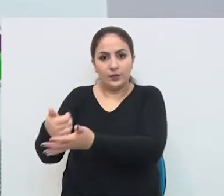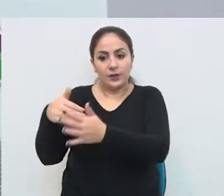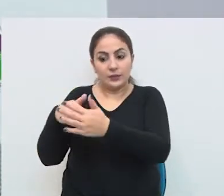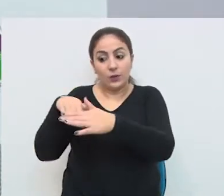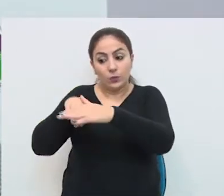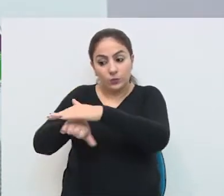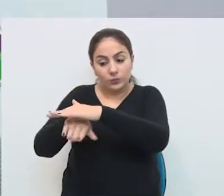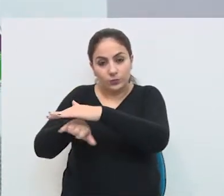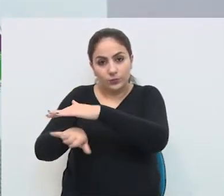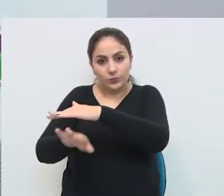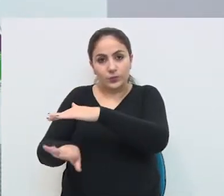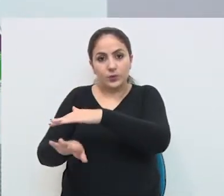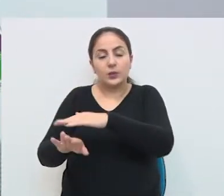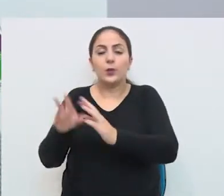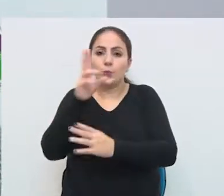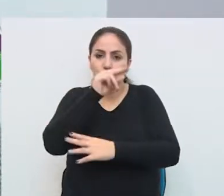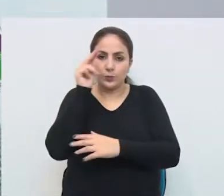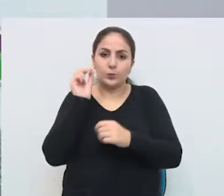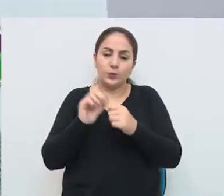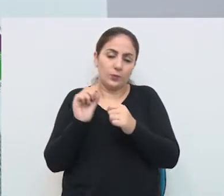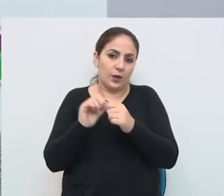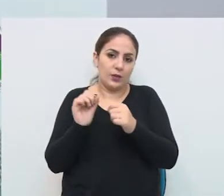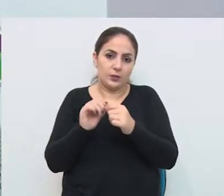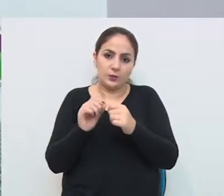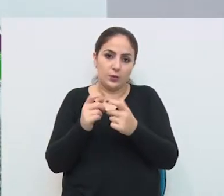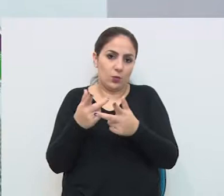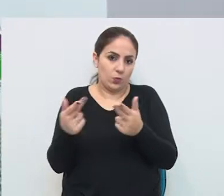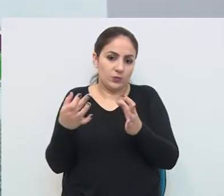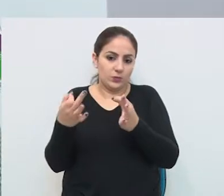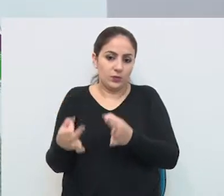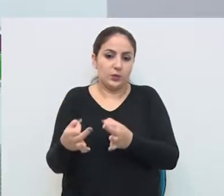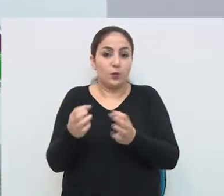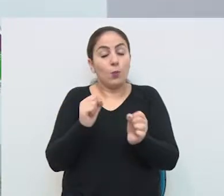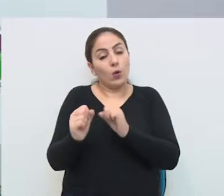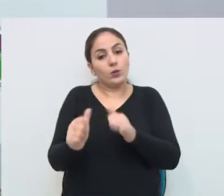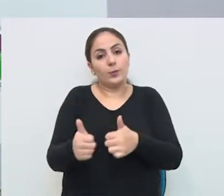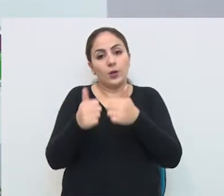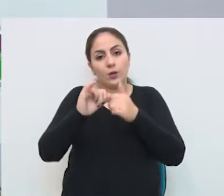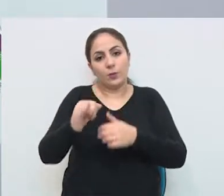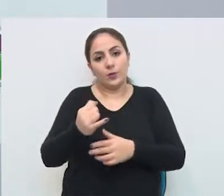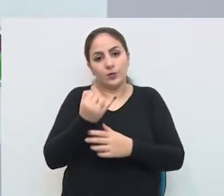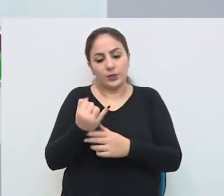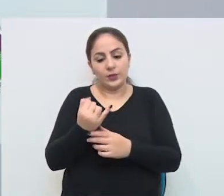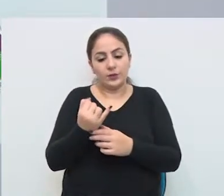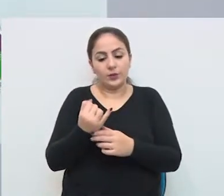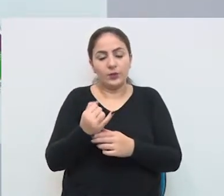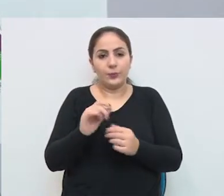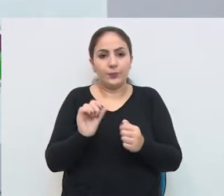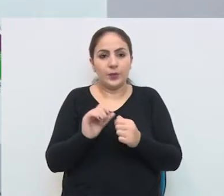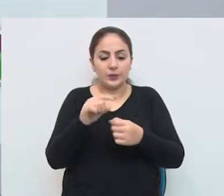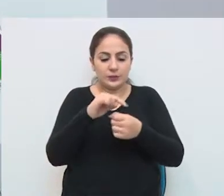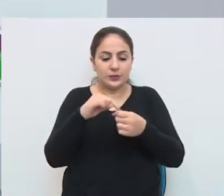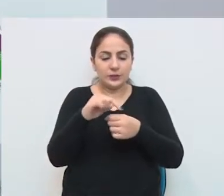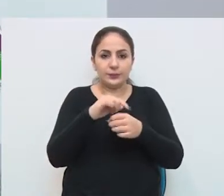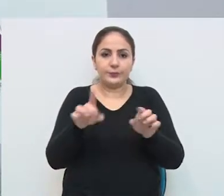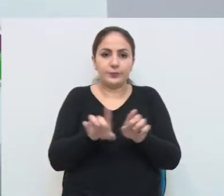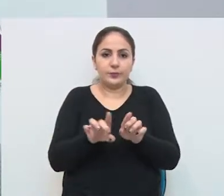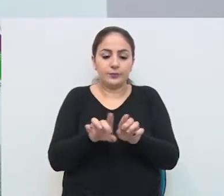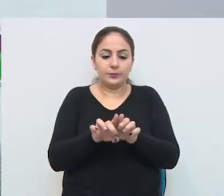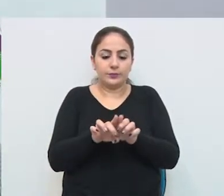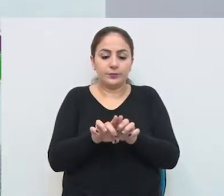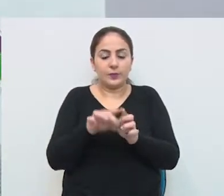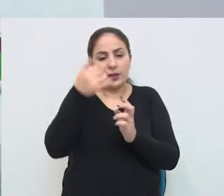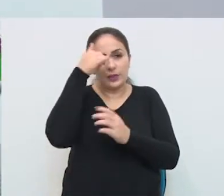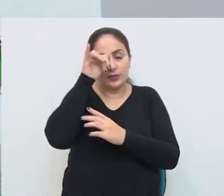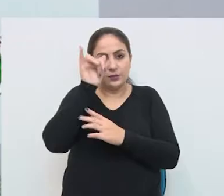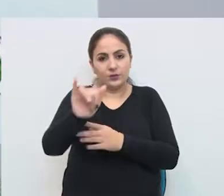um depósito municipal e o município sim vai dar um destino que pode ser muito melhor aproveitado pela cidade